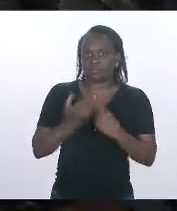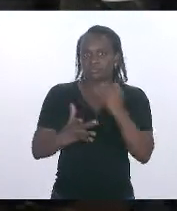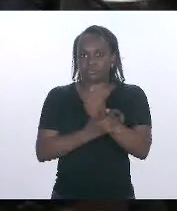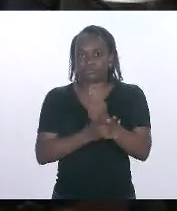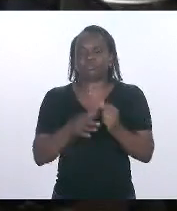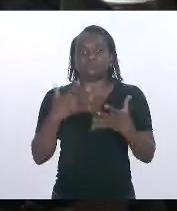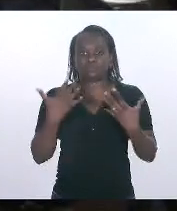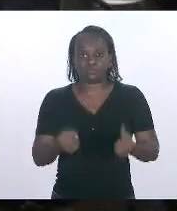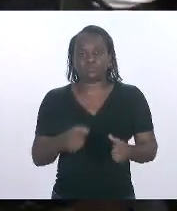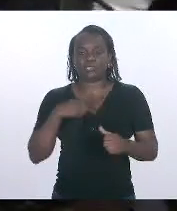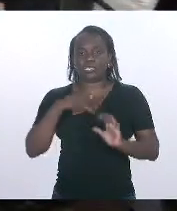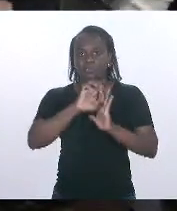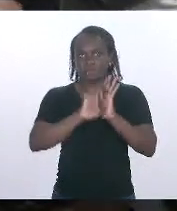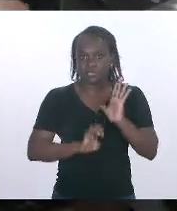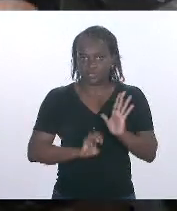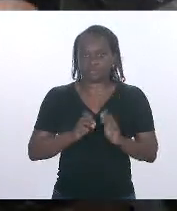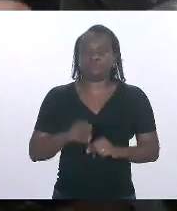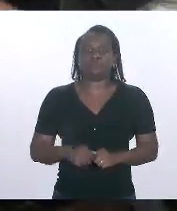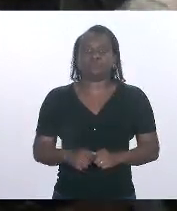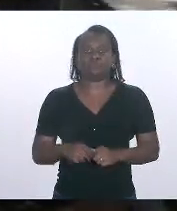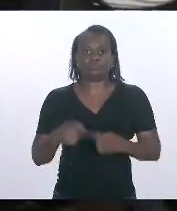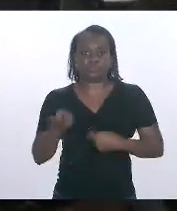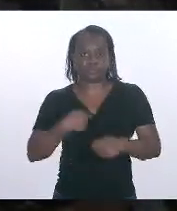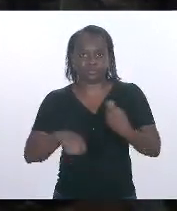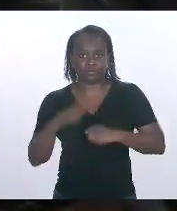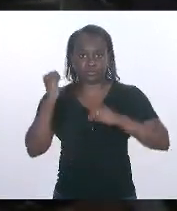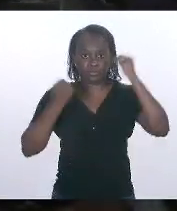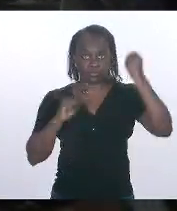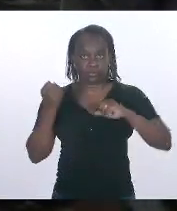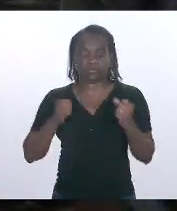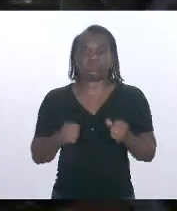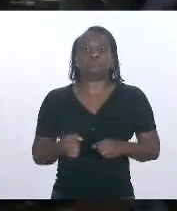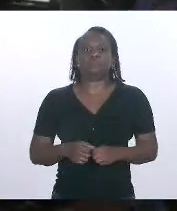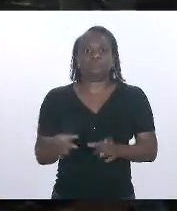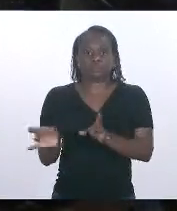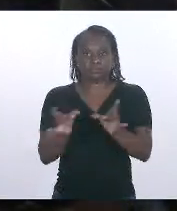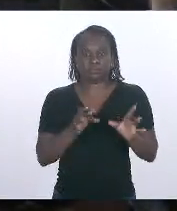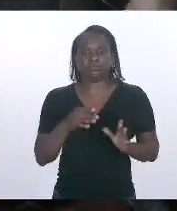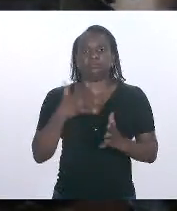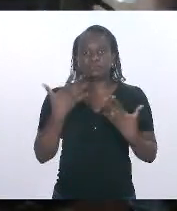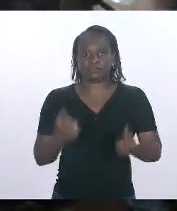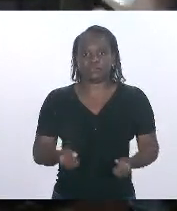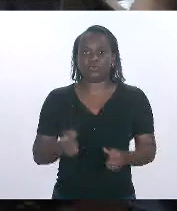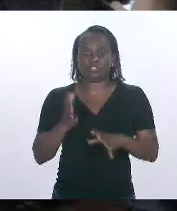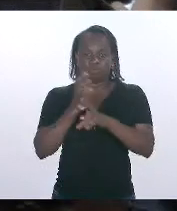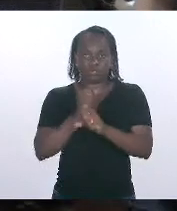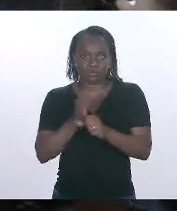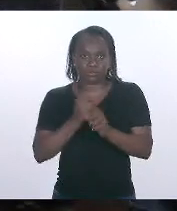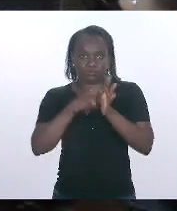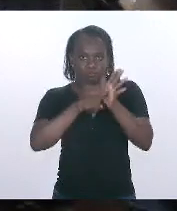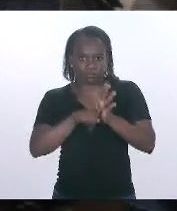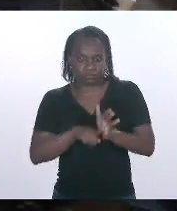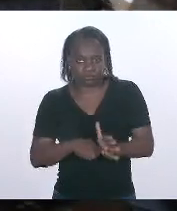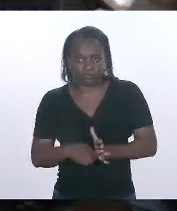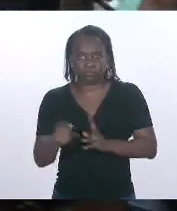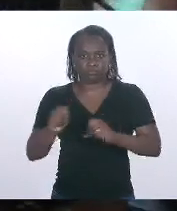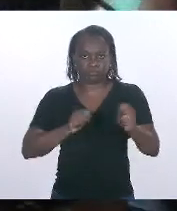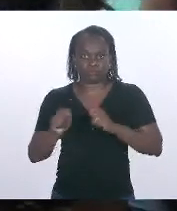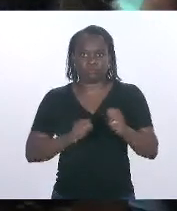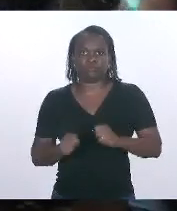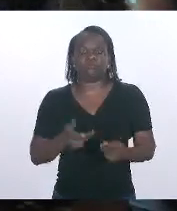Social, favorável com emendas. Economia, Indústria e Comércio, favorável. De Orçamento, Finanças, Fiscalização Financeira e